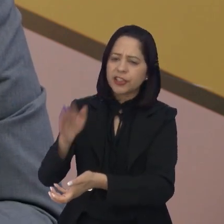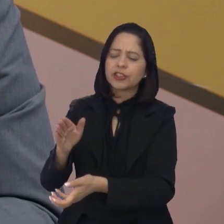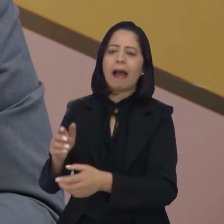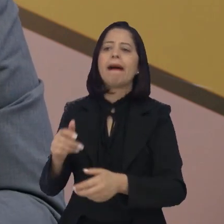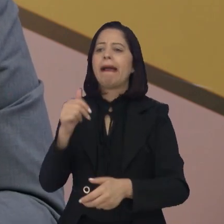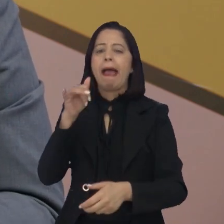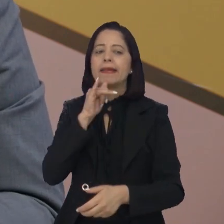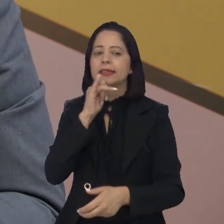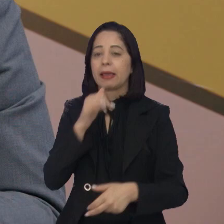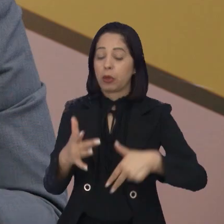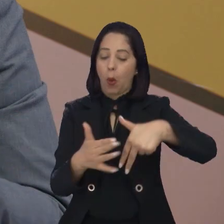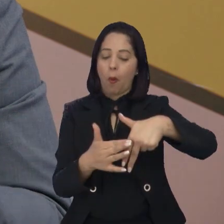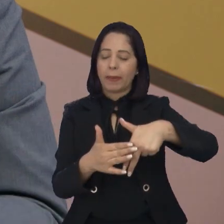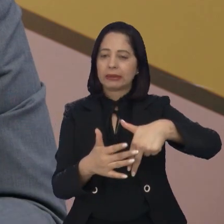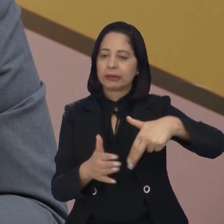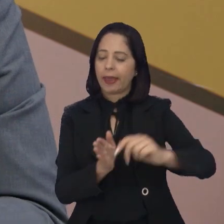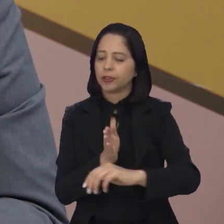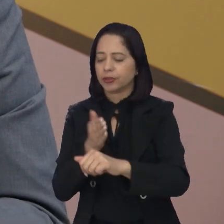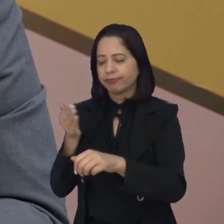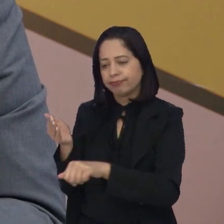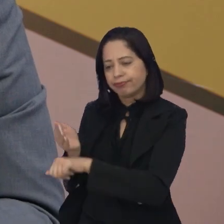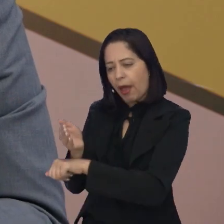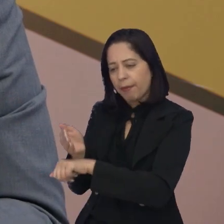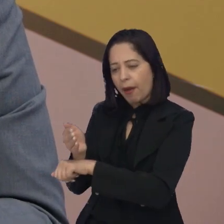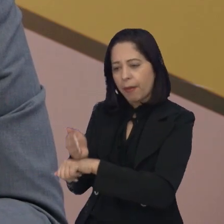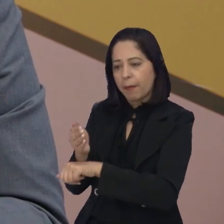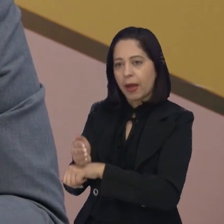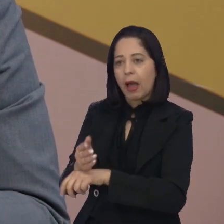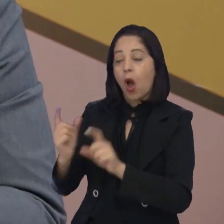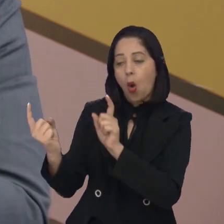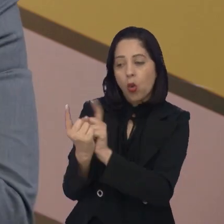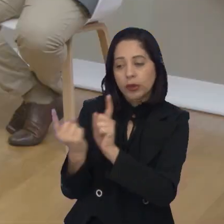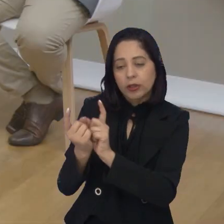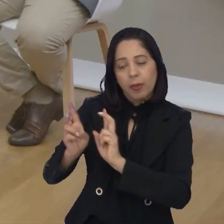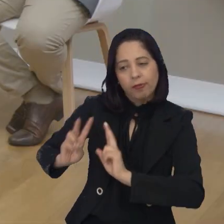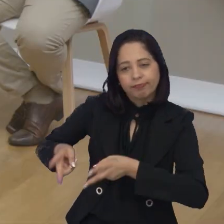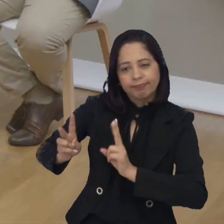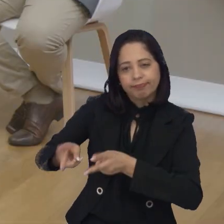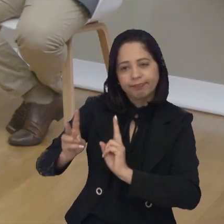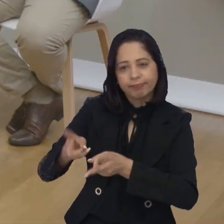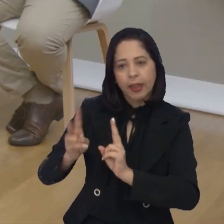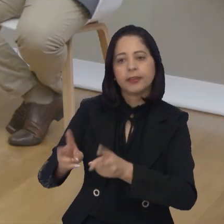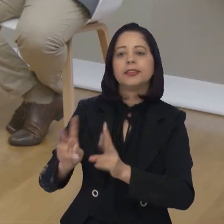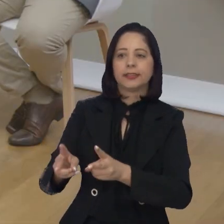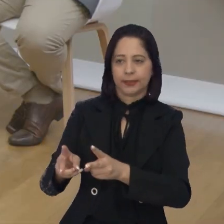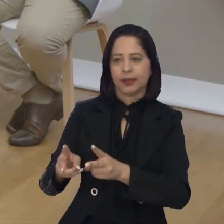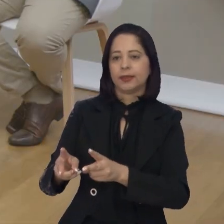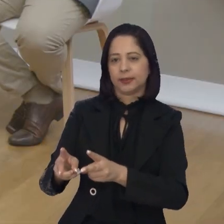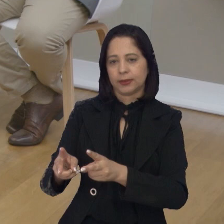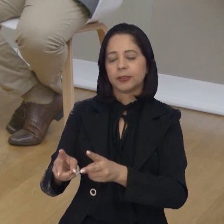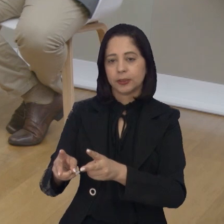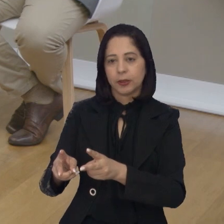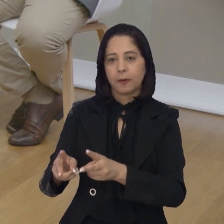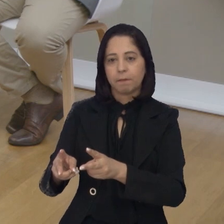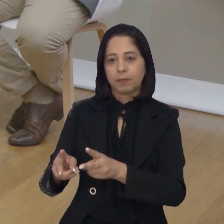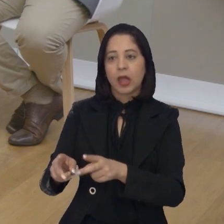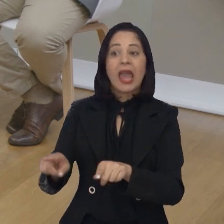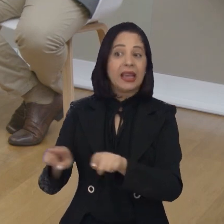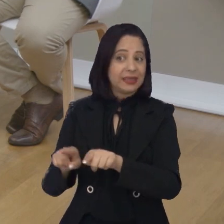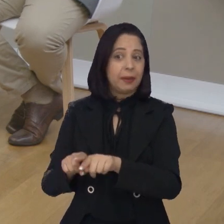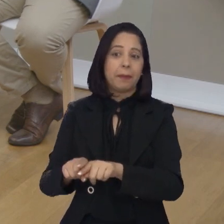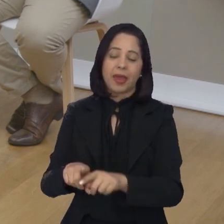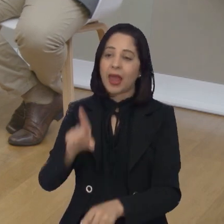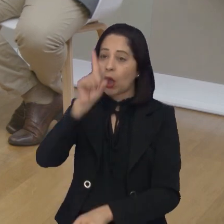saúde, vai ser muito melhor esse acompanhamento. É um preventivo. O último médico é o geriatra e o intensivista